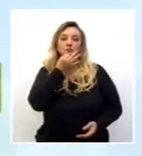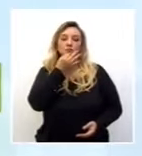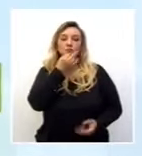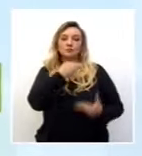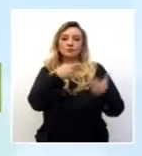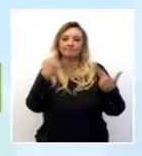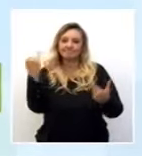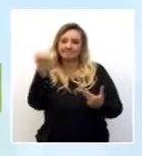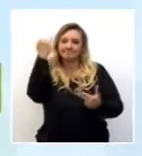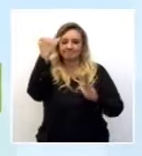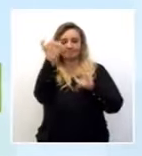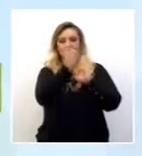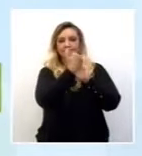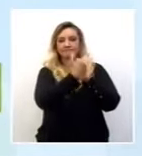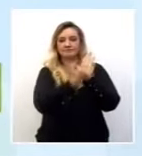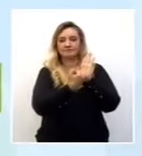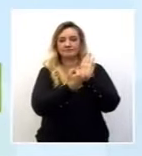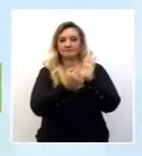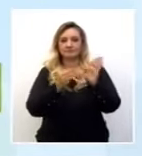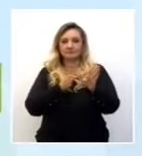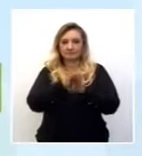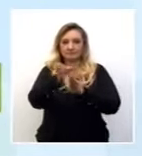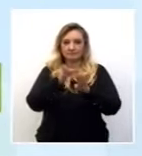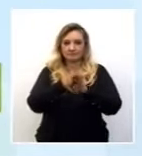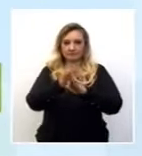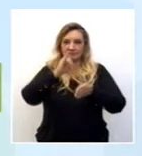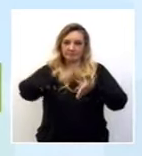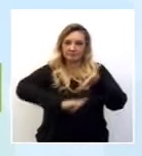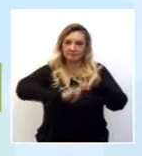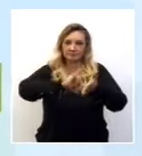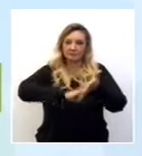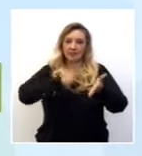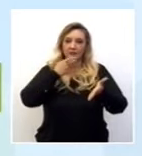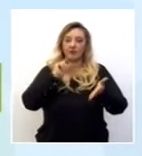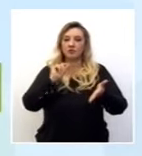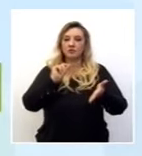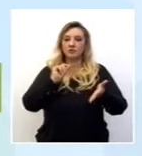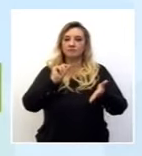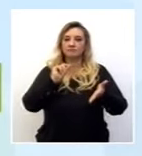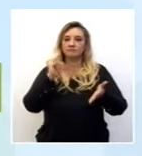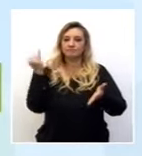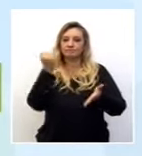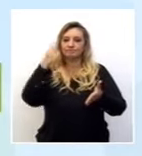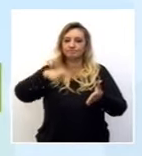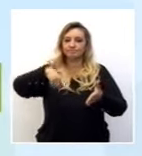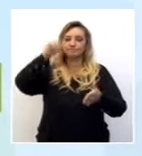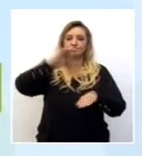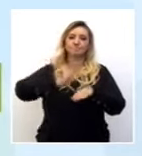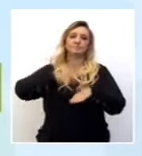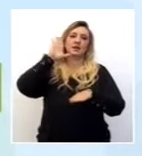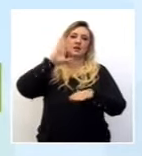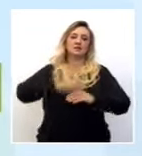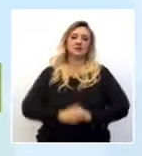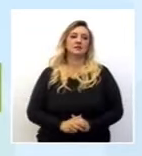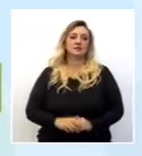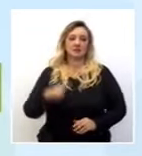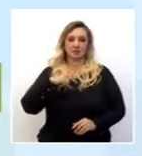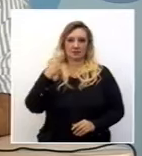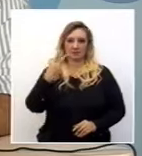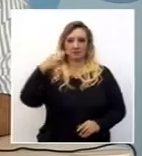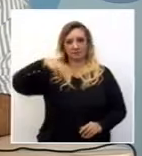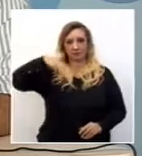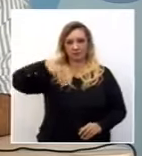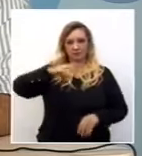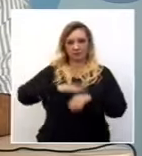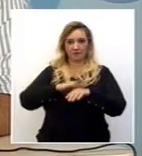pontos relevantes deste documento, destacando o que vocês consideram mais importante. Vocês terão 2 minutos